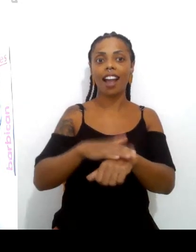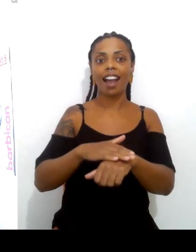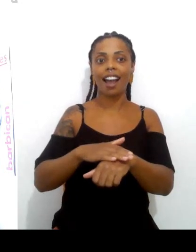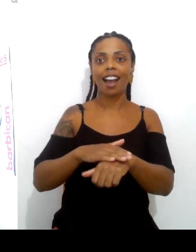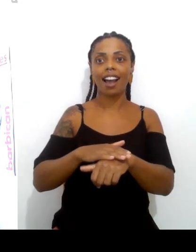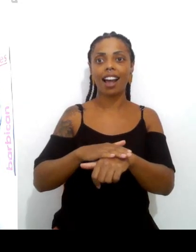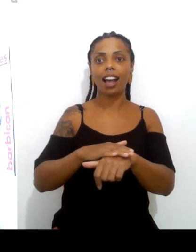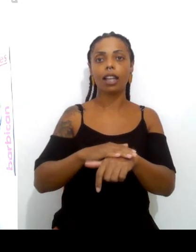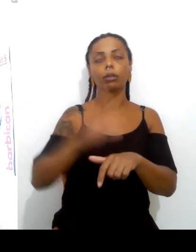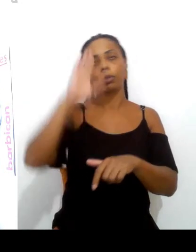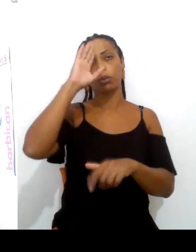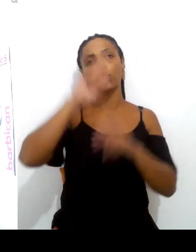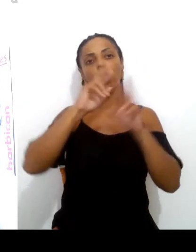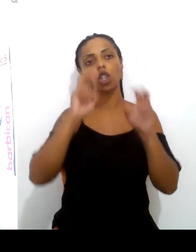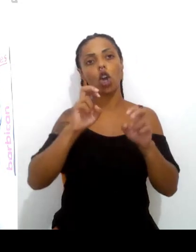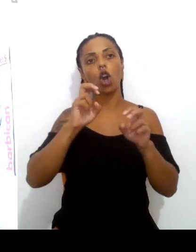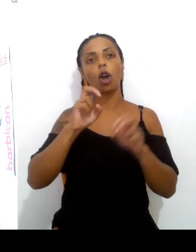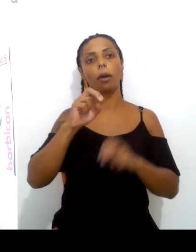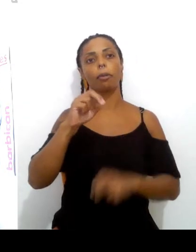nacionalismo